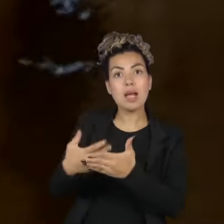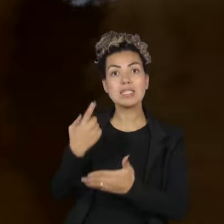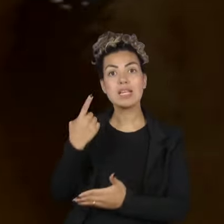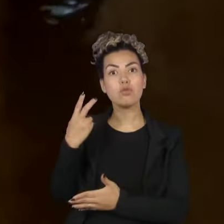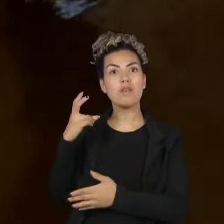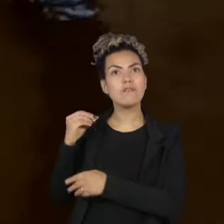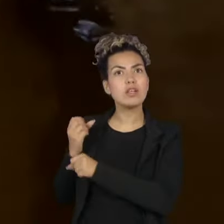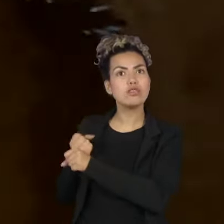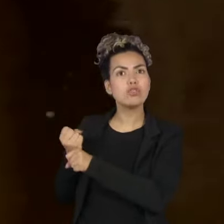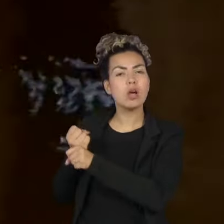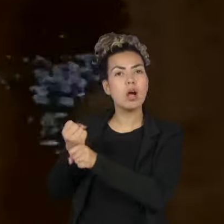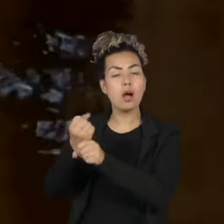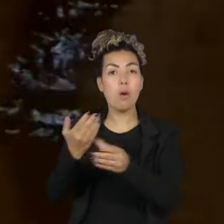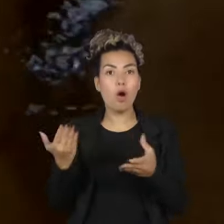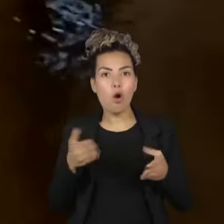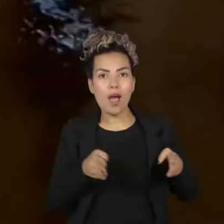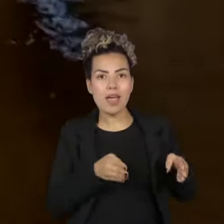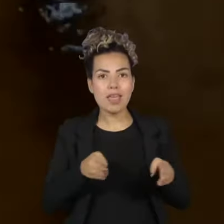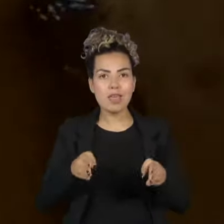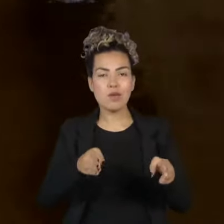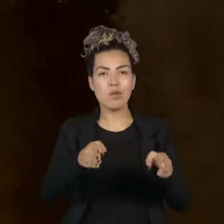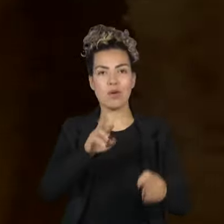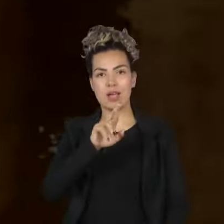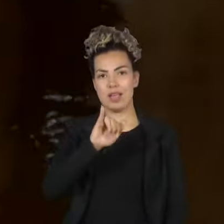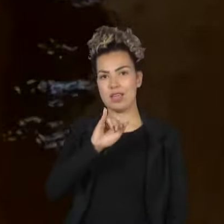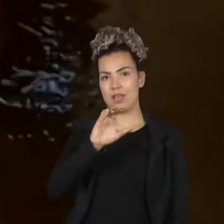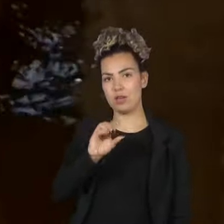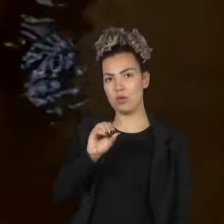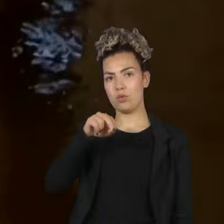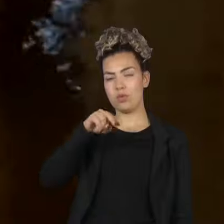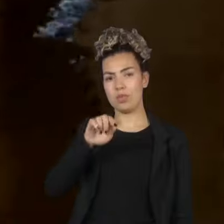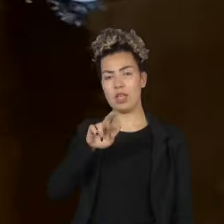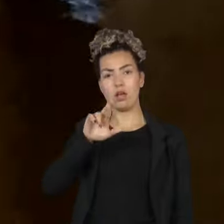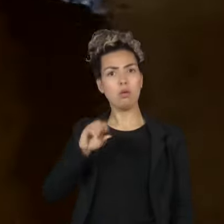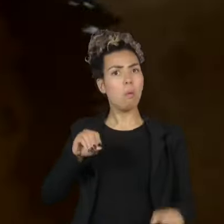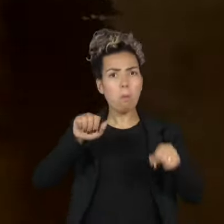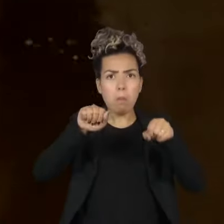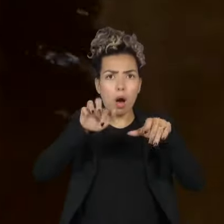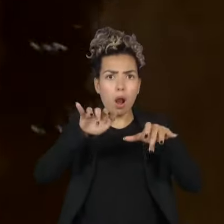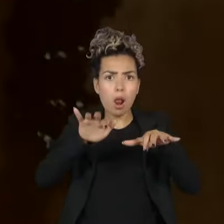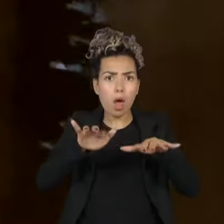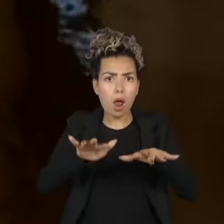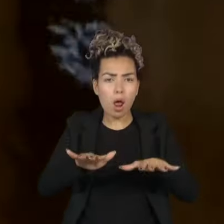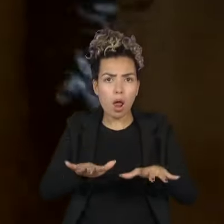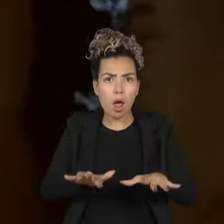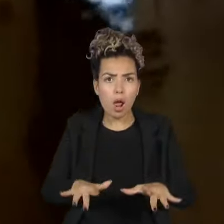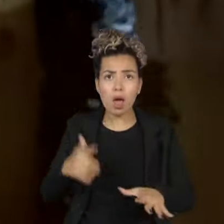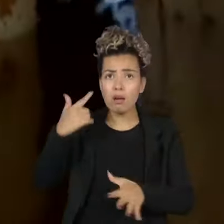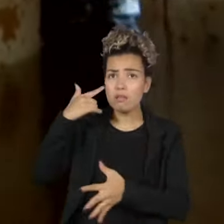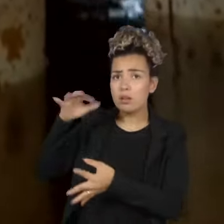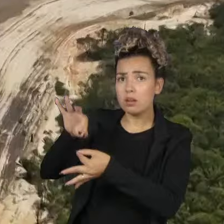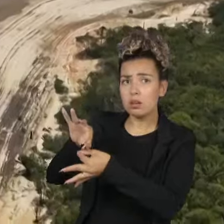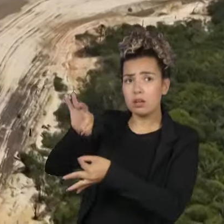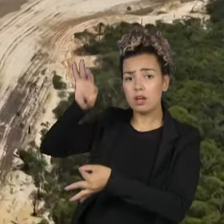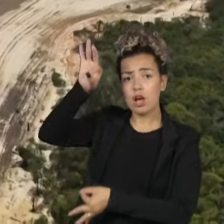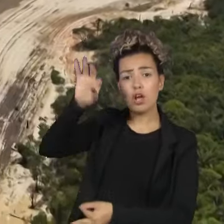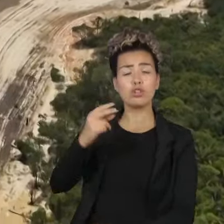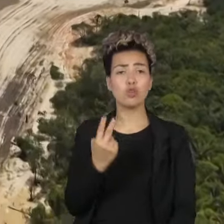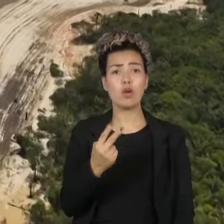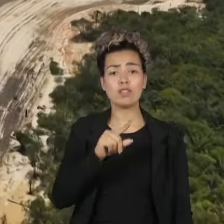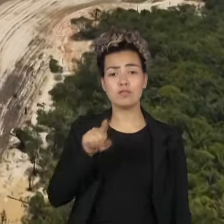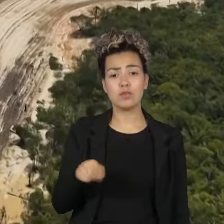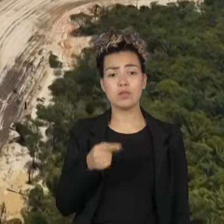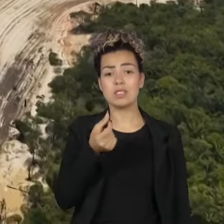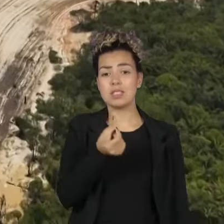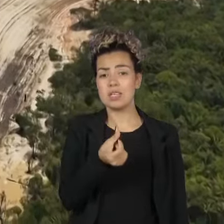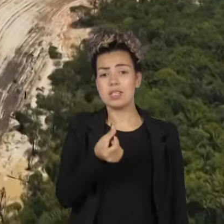anos. O Rio Negro registrou hoje a marca de 12,6 cm, ou